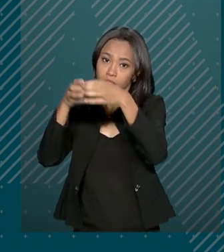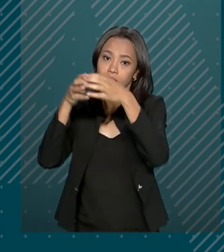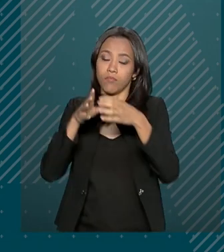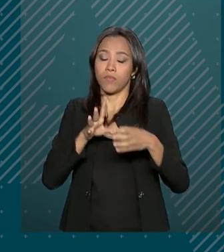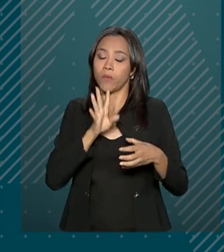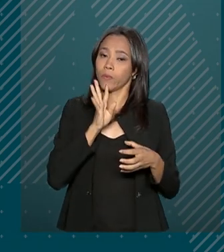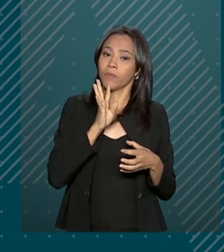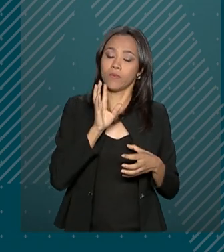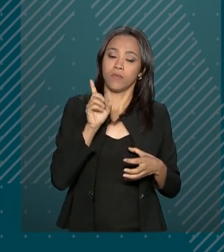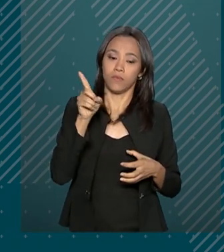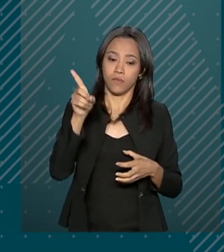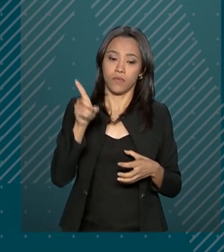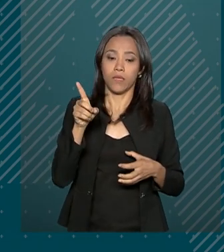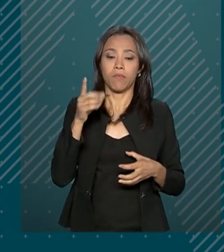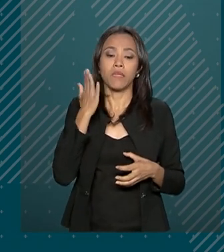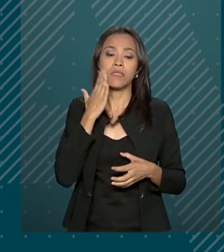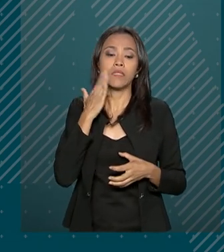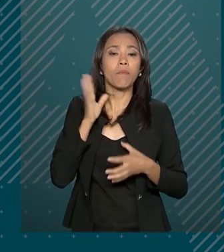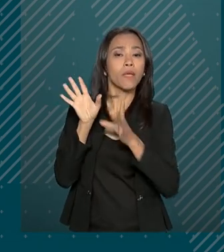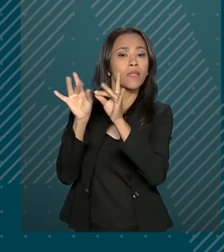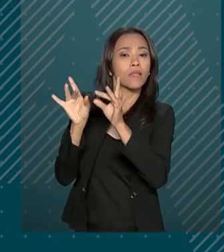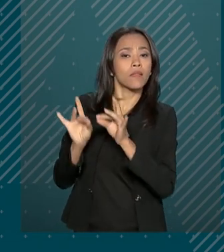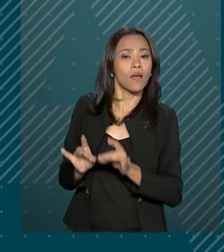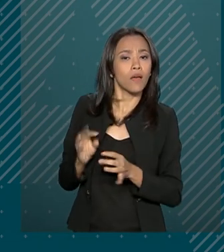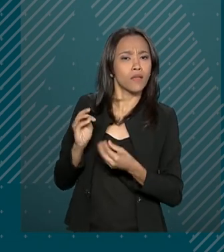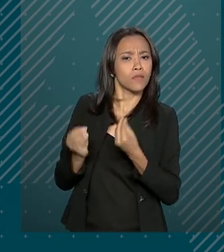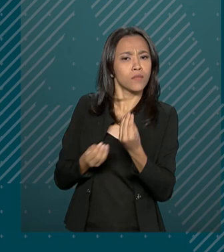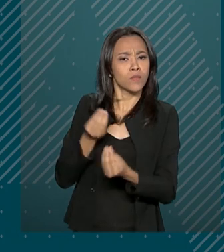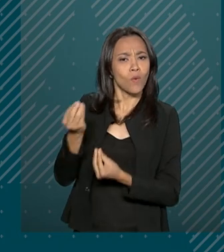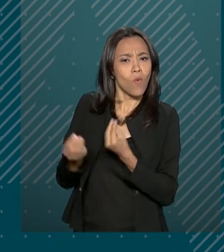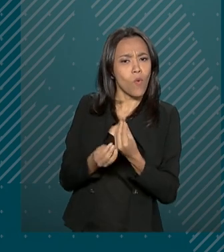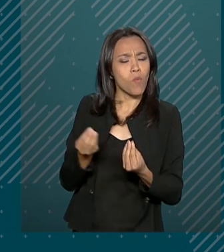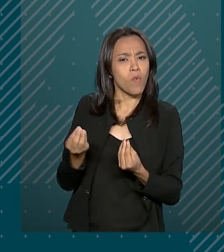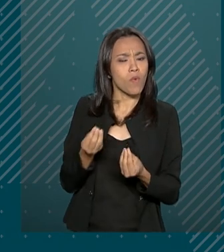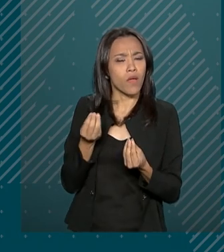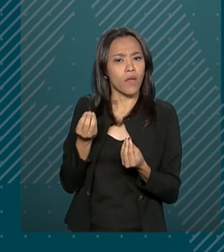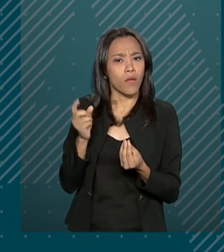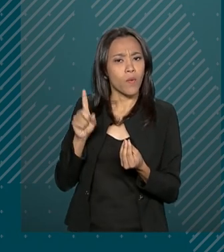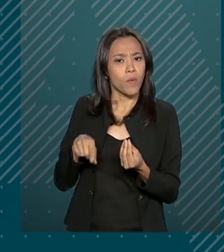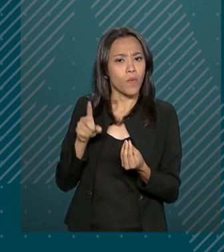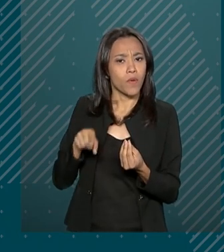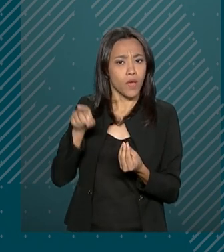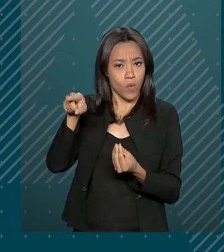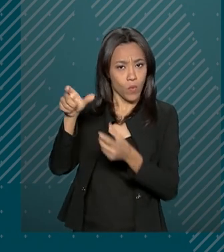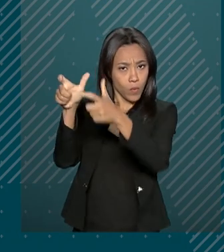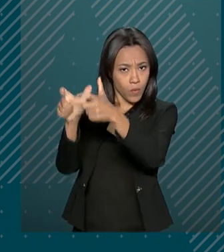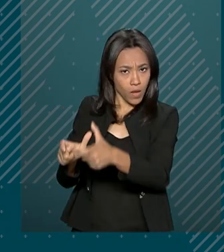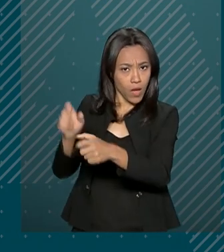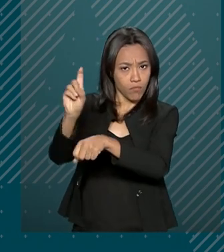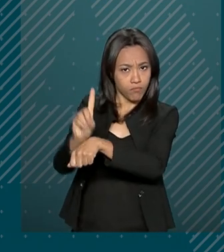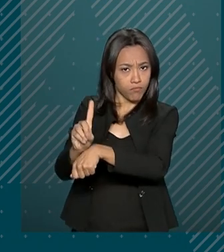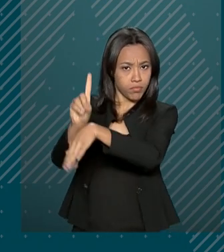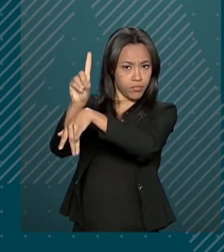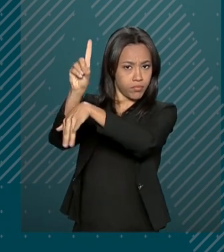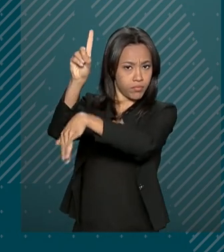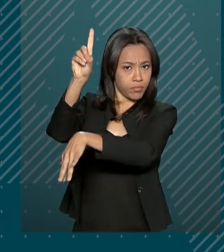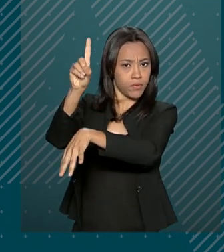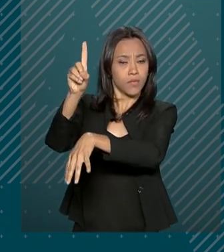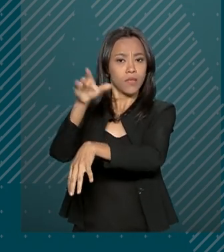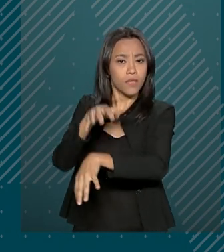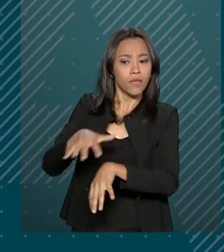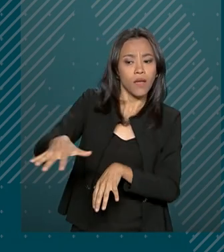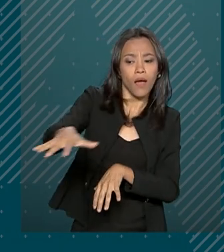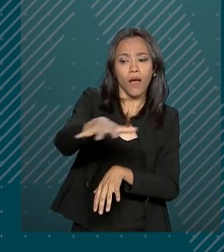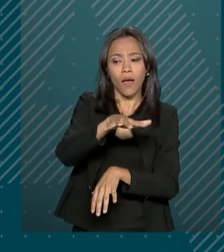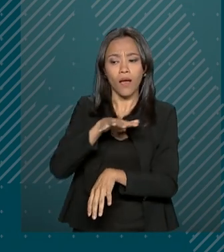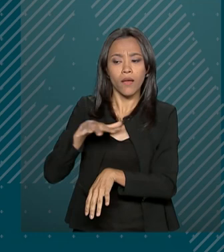nós observemos os detalhes da implementação dessa conexão entre o centro e os arredores, né?